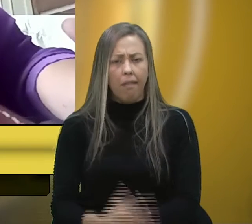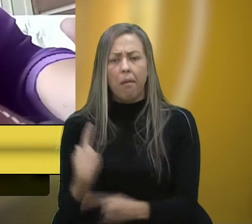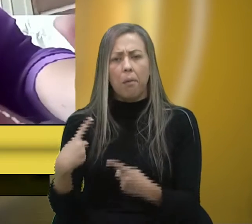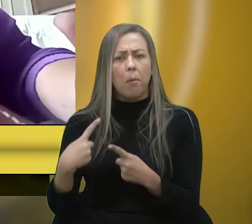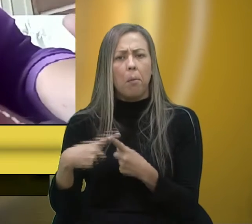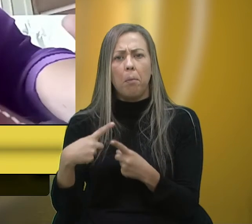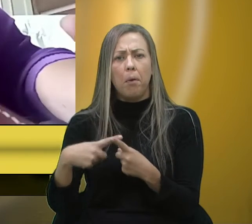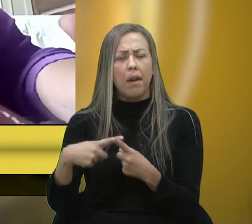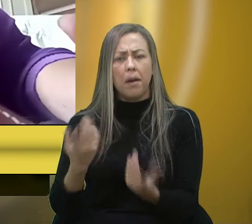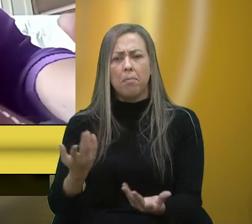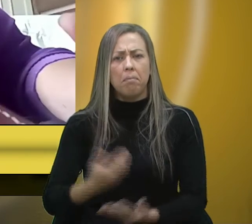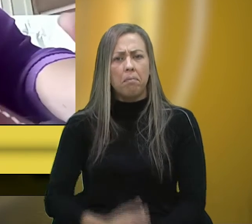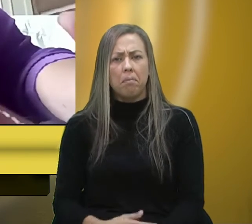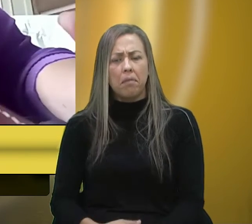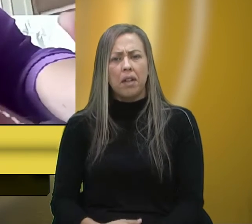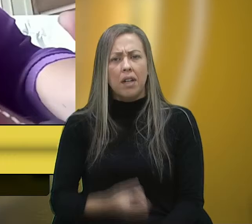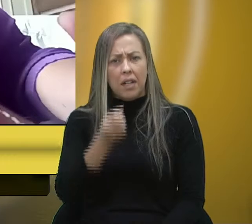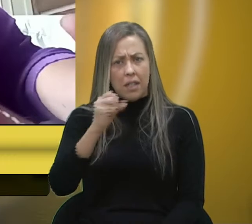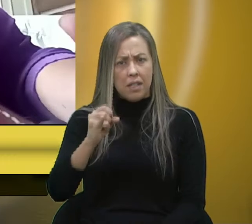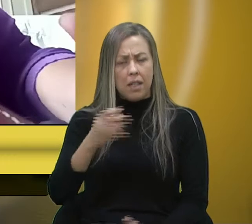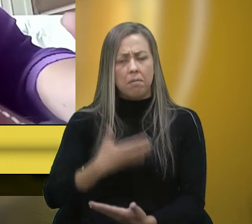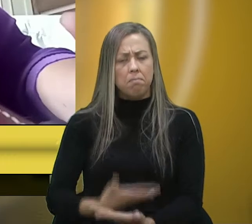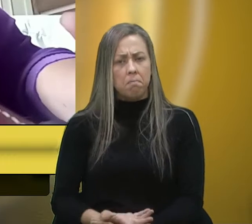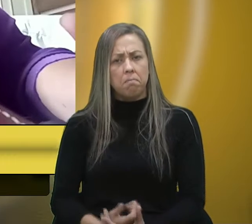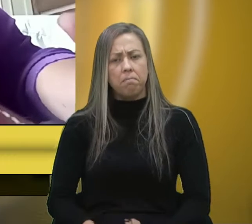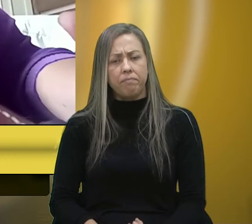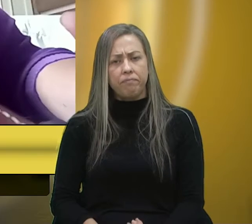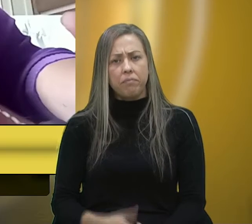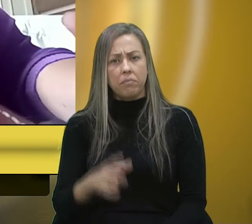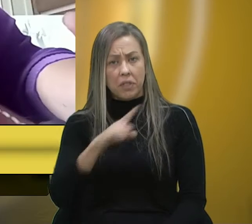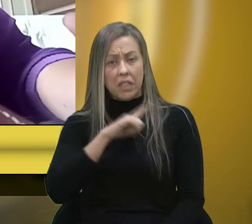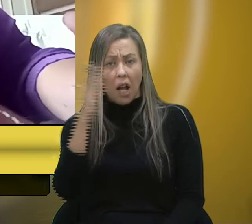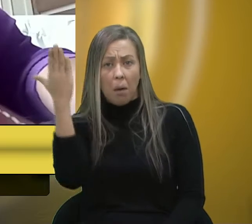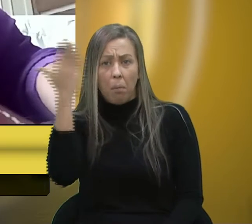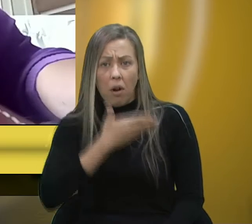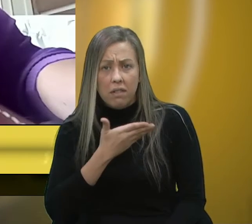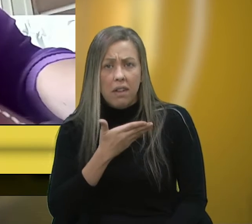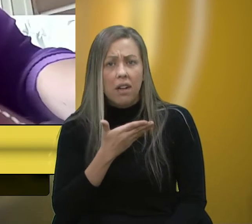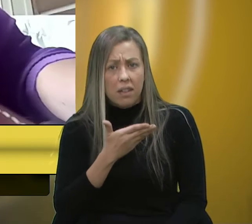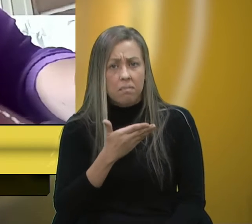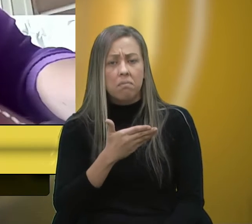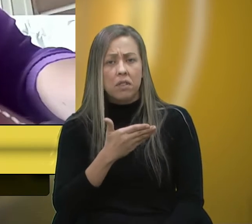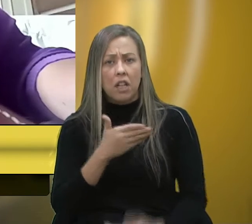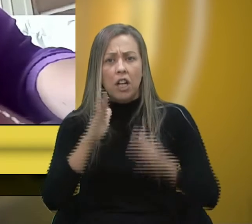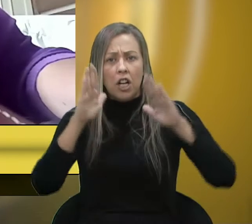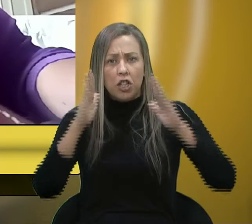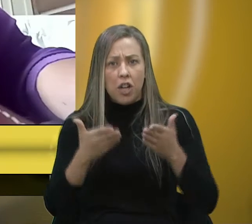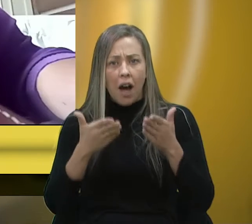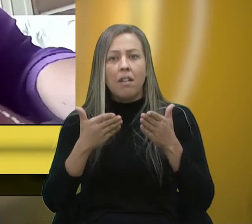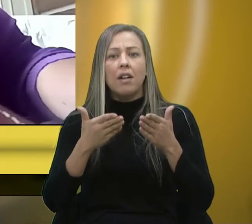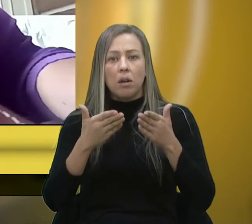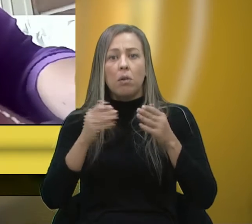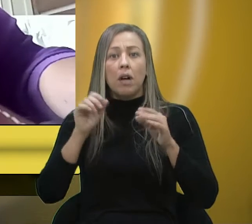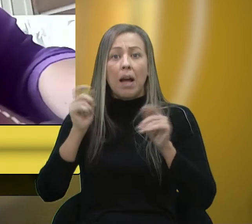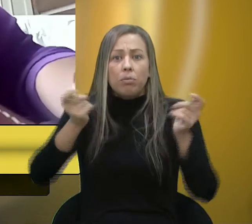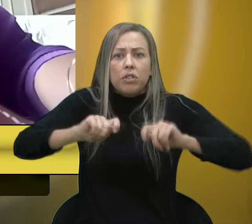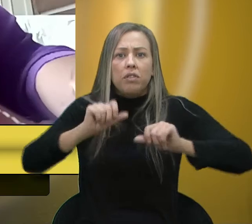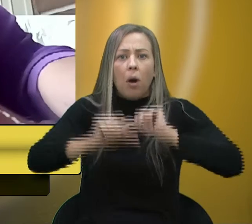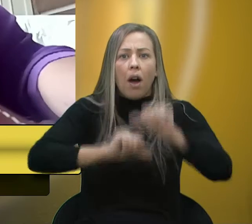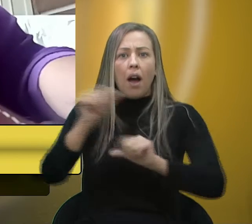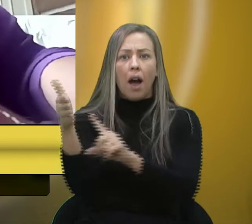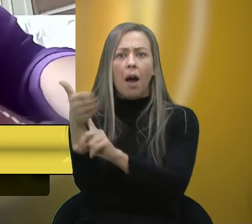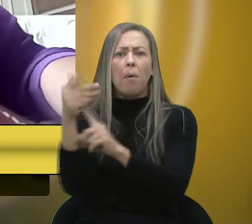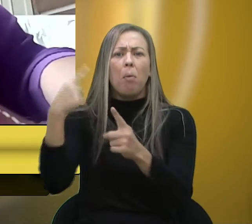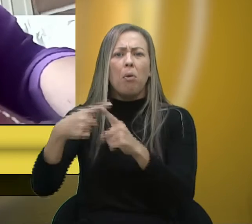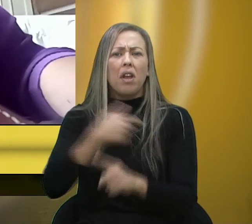Porque se nós temos aí a comprovação de que já se poderia trocar a bandeira, por que o governo não